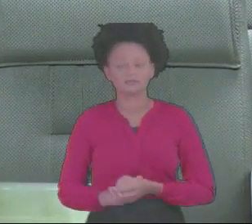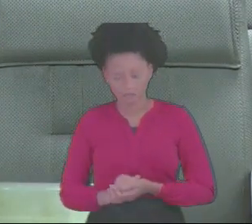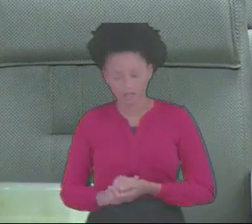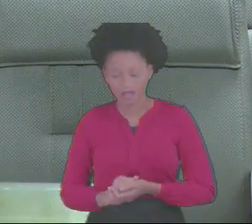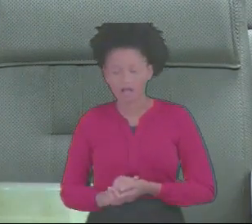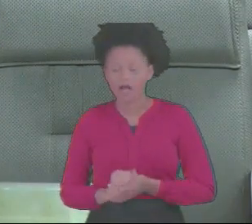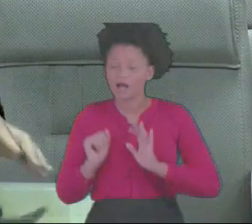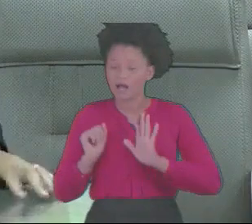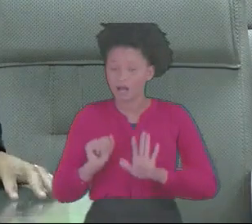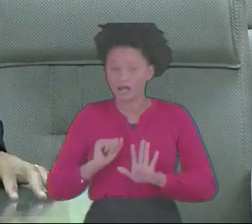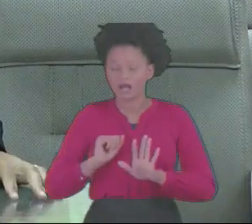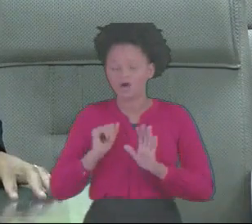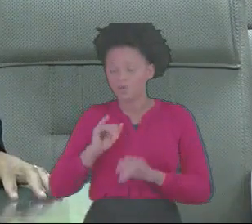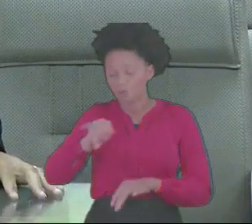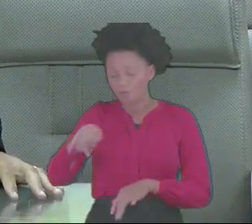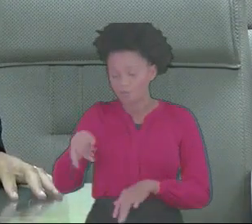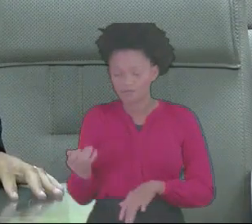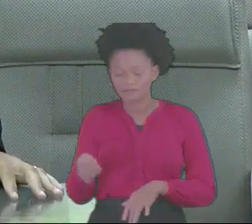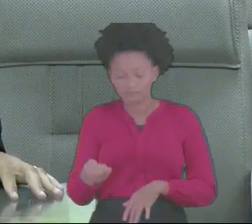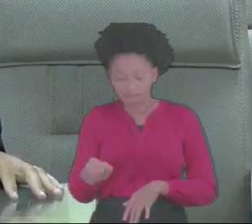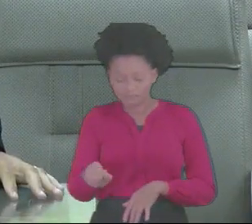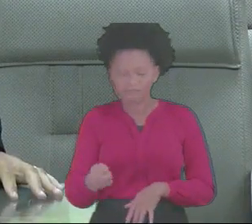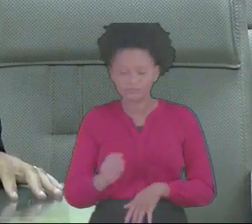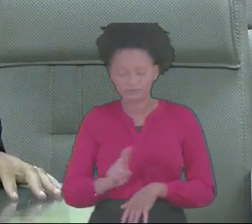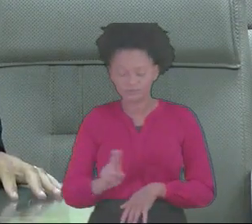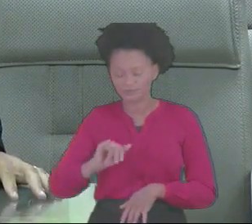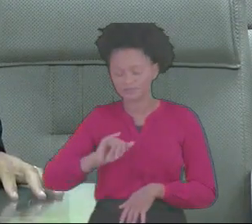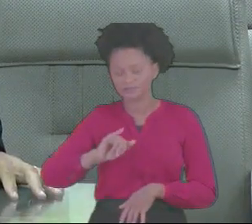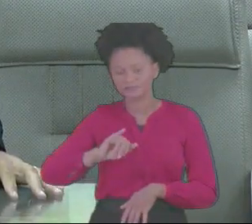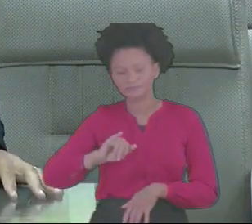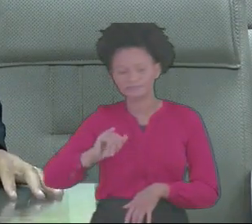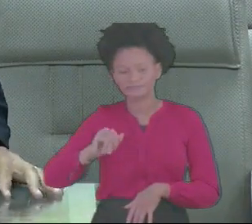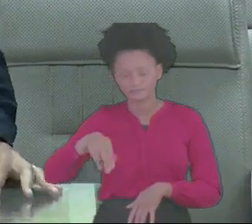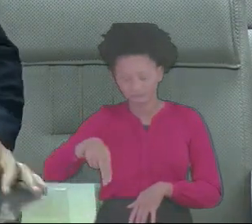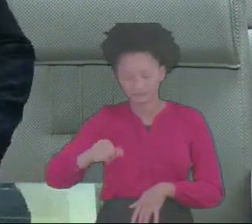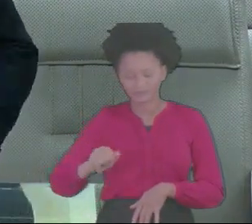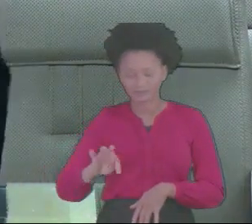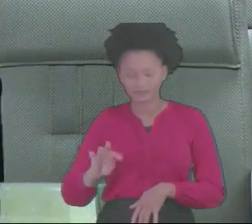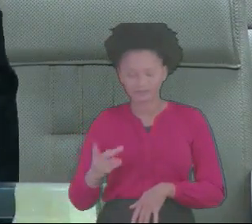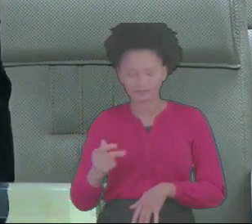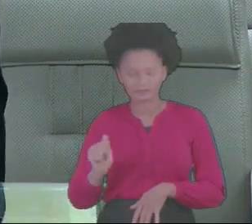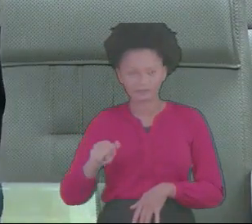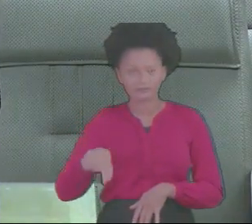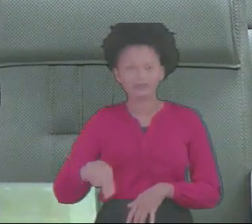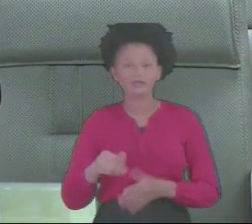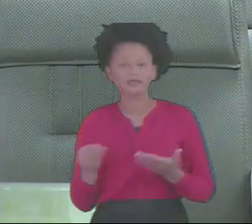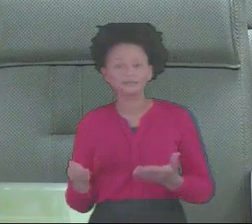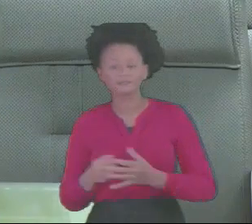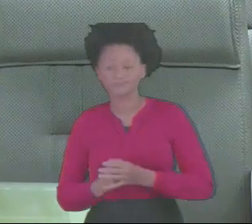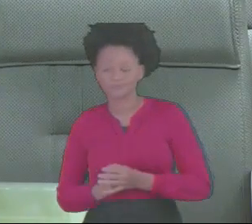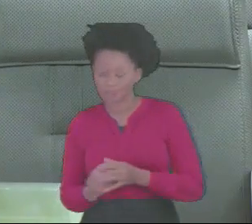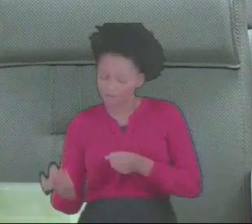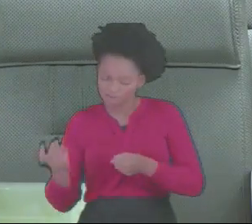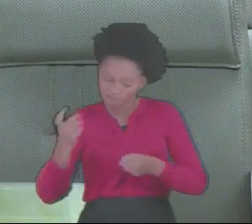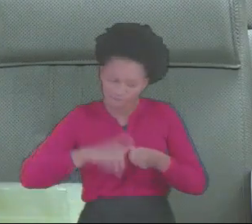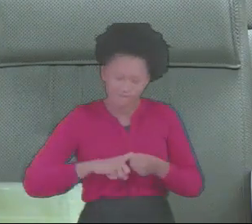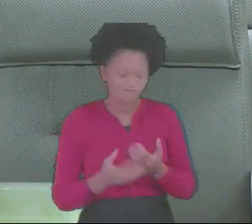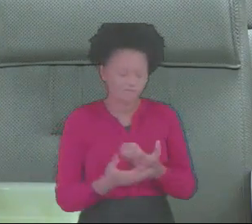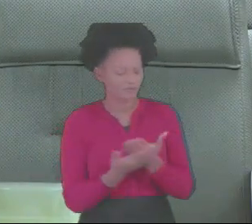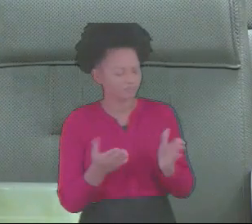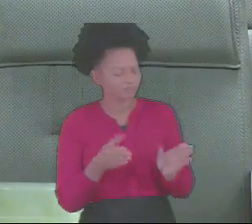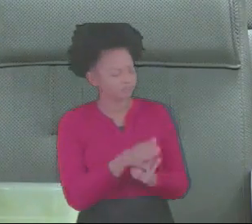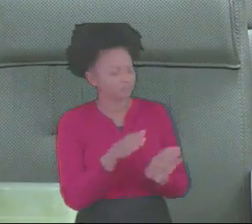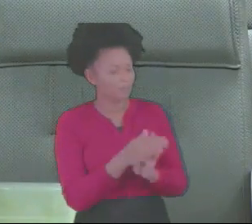levantá-lo para construir o templo É mas o homem de Deus é homem de Deus ele volta orientado pelo próprio